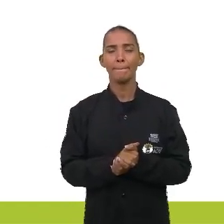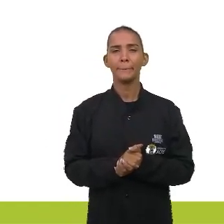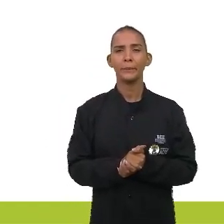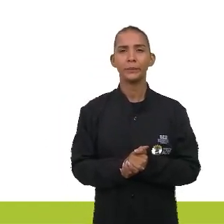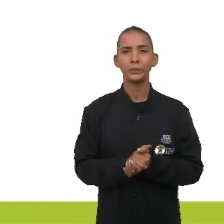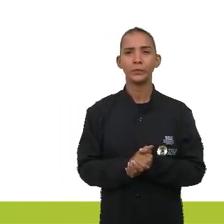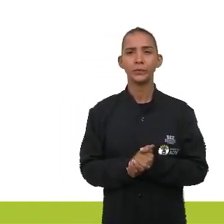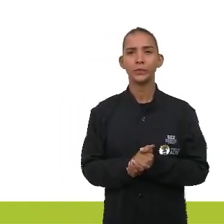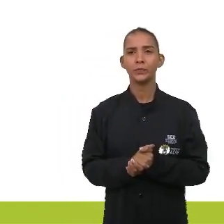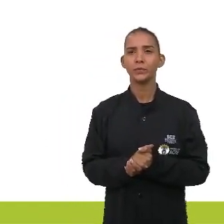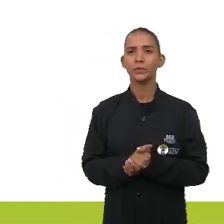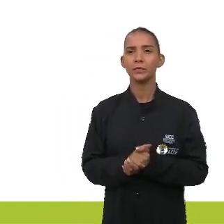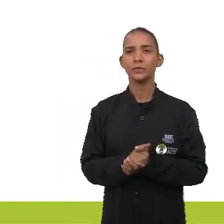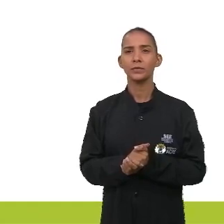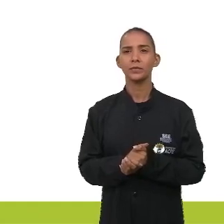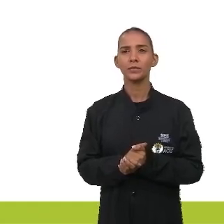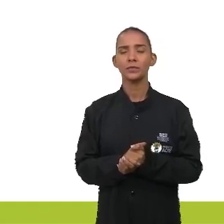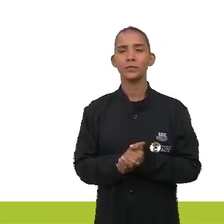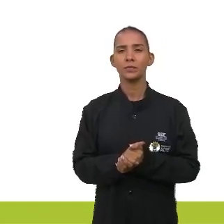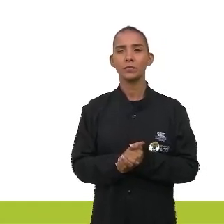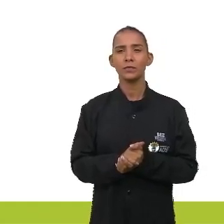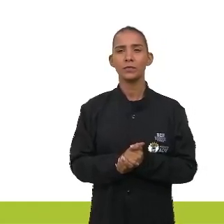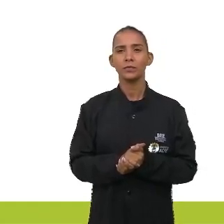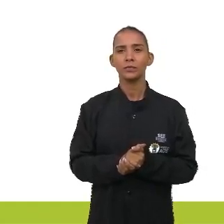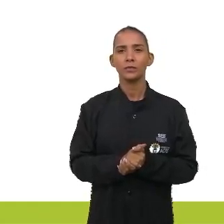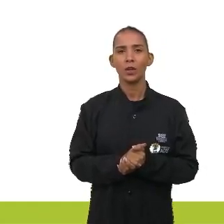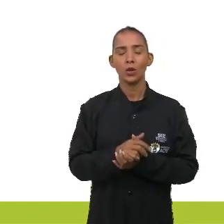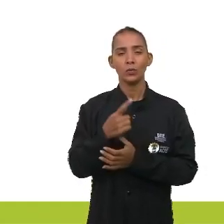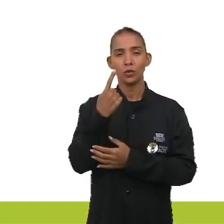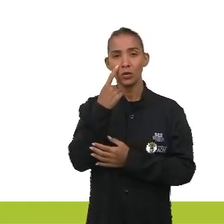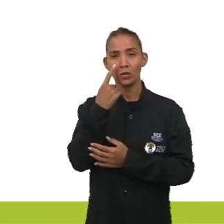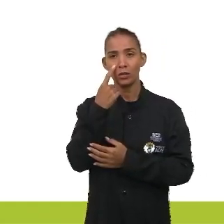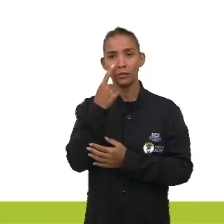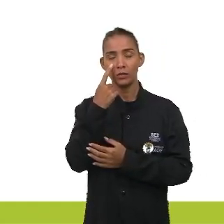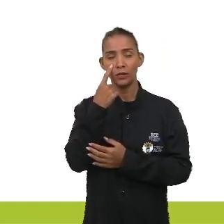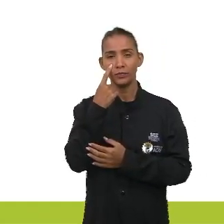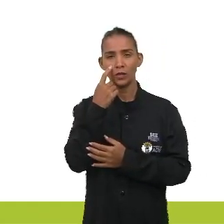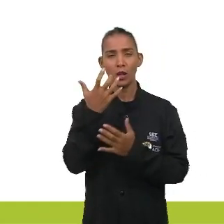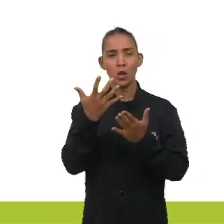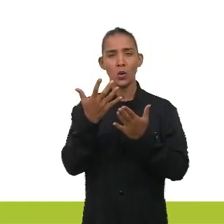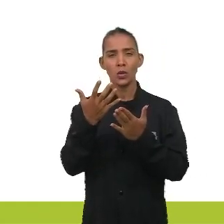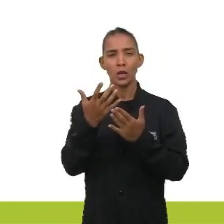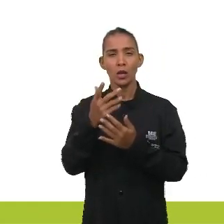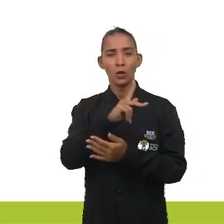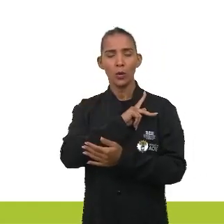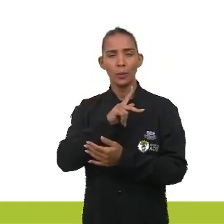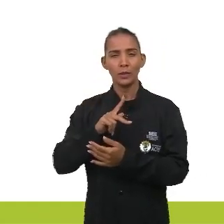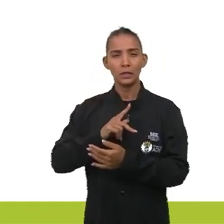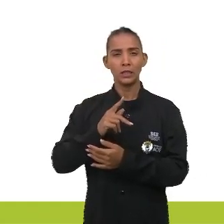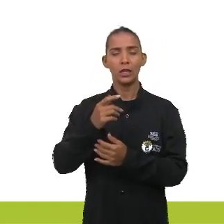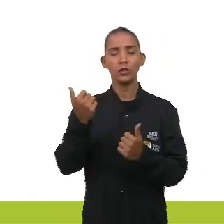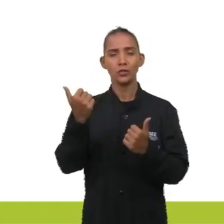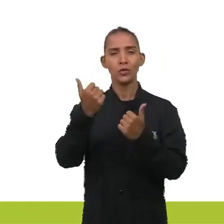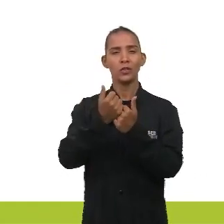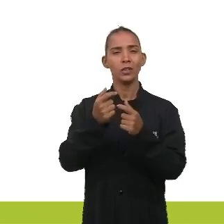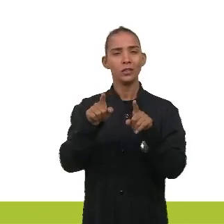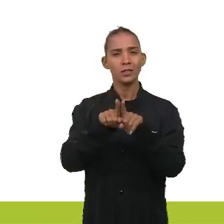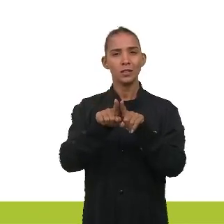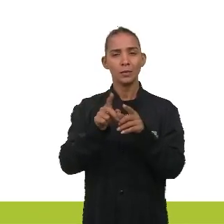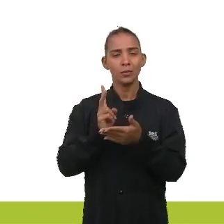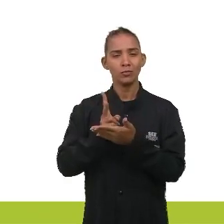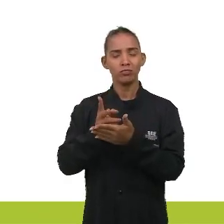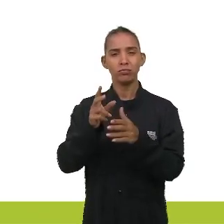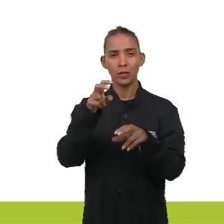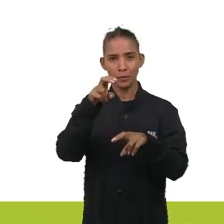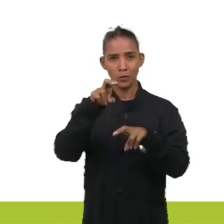Agora, veja o seguinte. Eu quero que o presidente e o vice-presidente estejam sempre juntos. Então, eu vou tratar